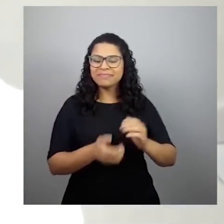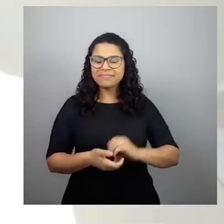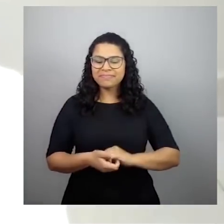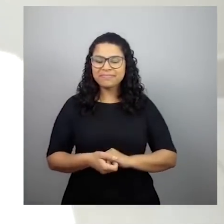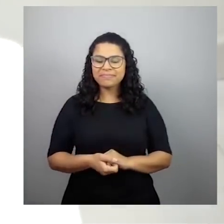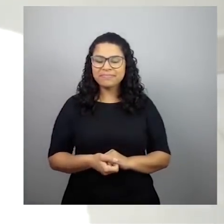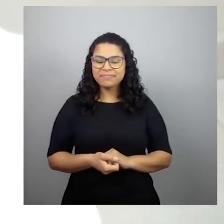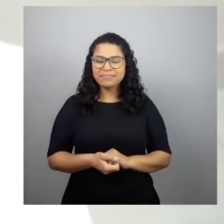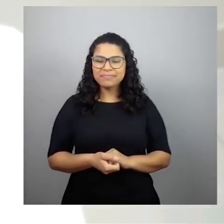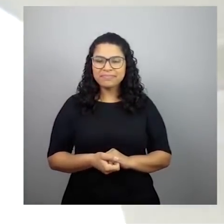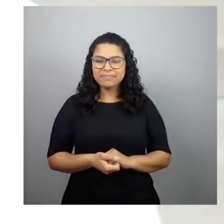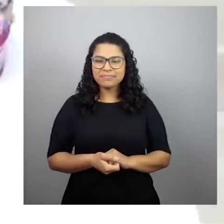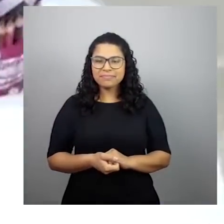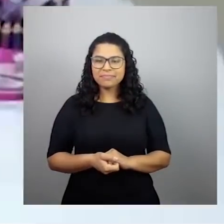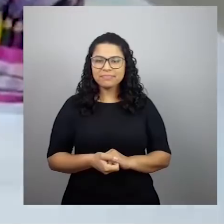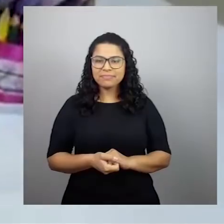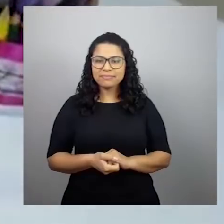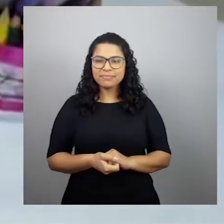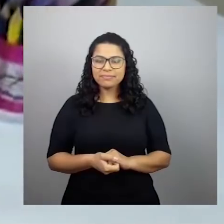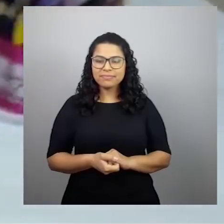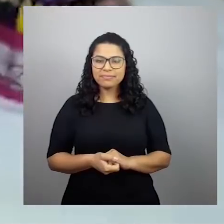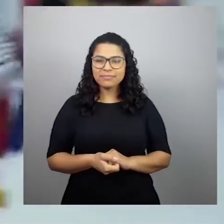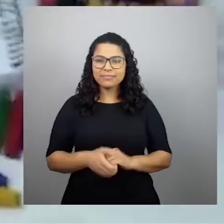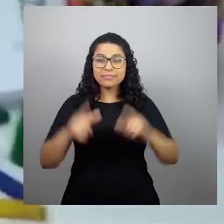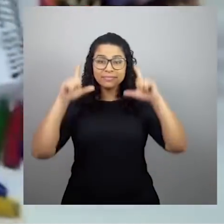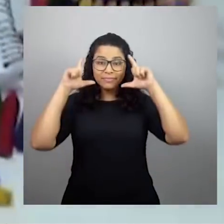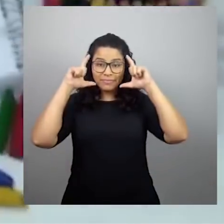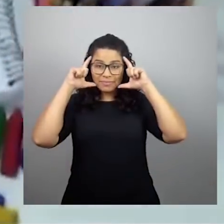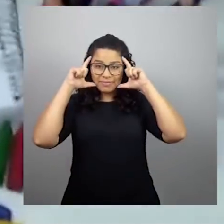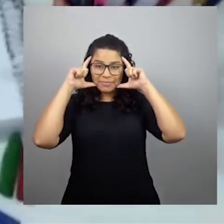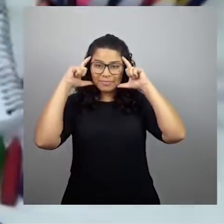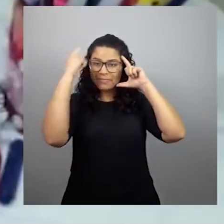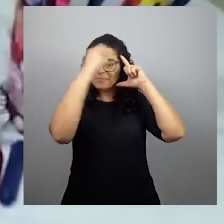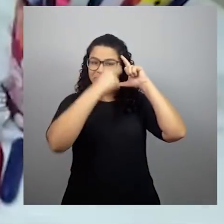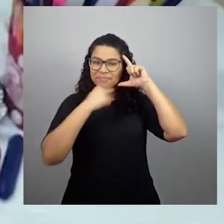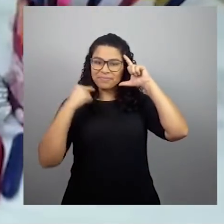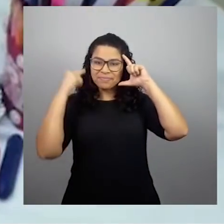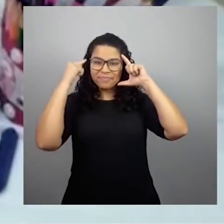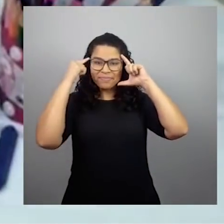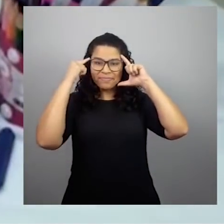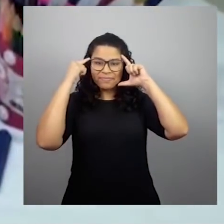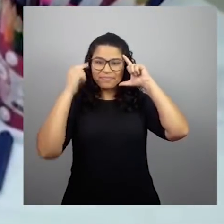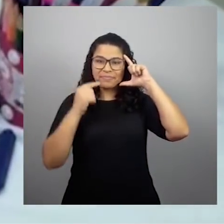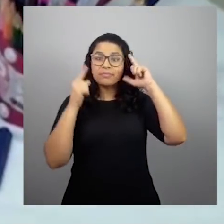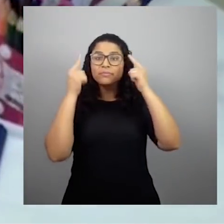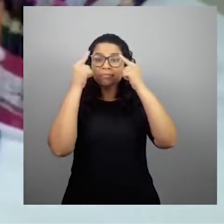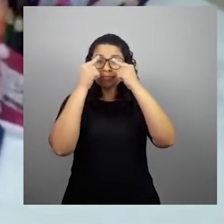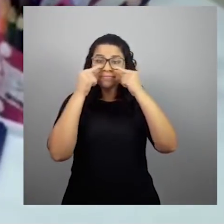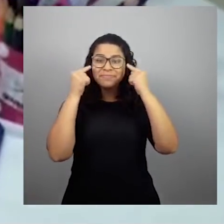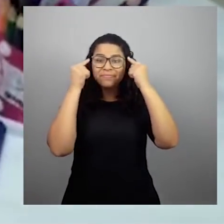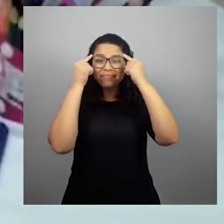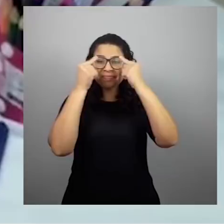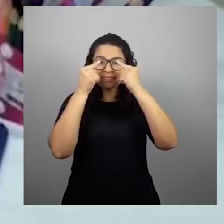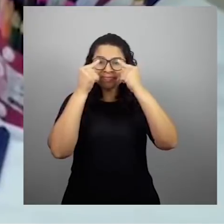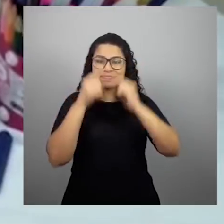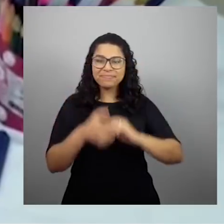Olha só o meu rosto, os olhos,